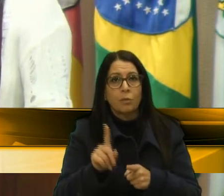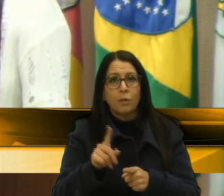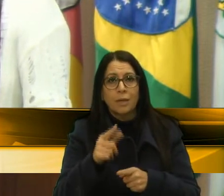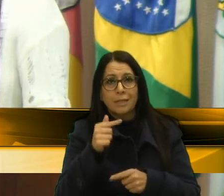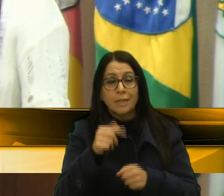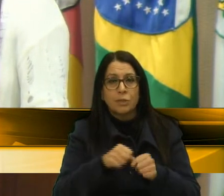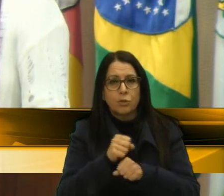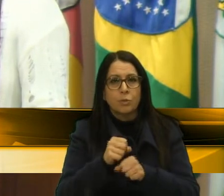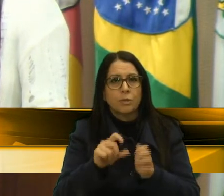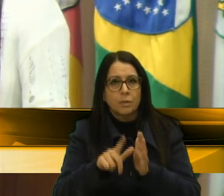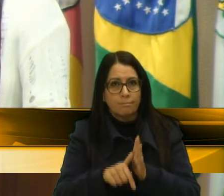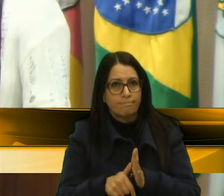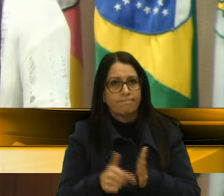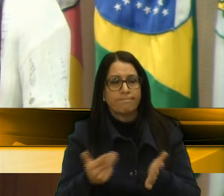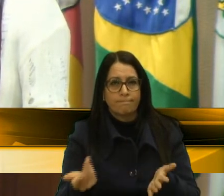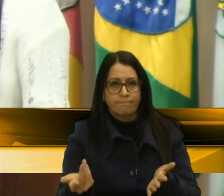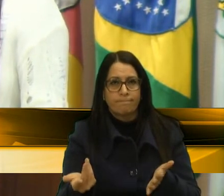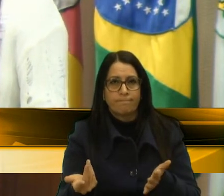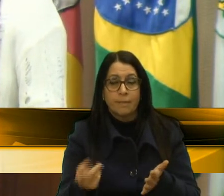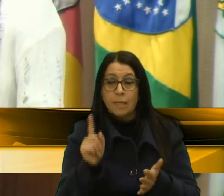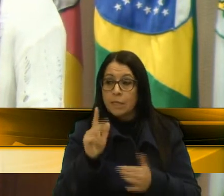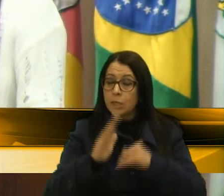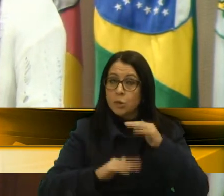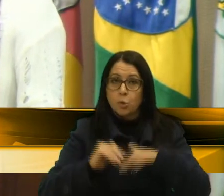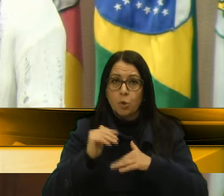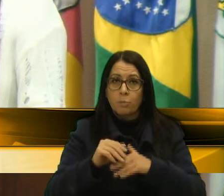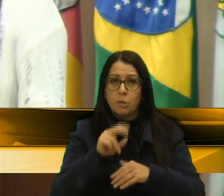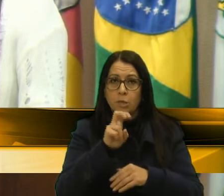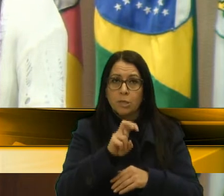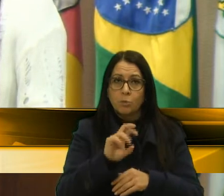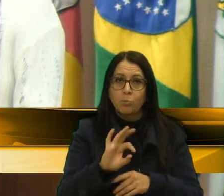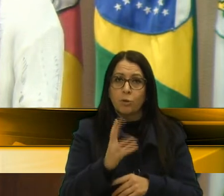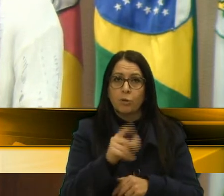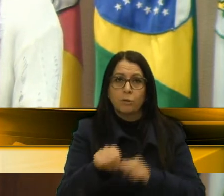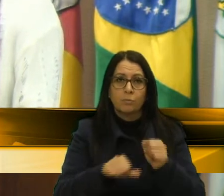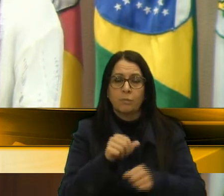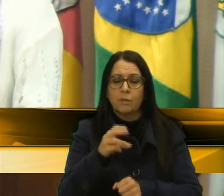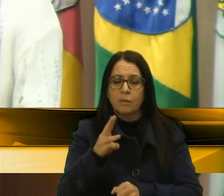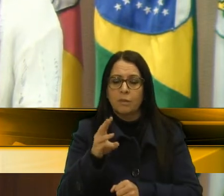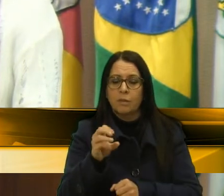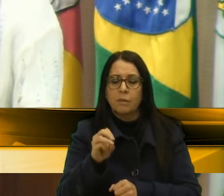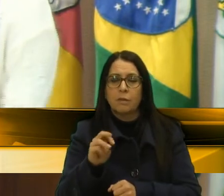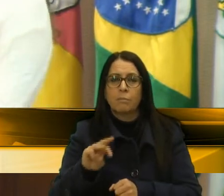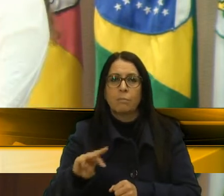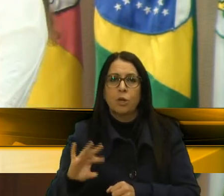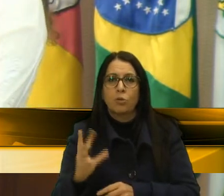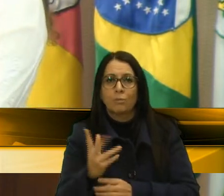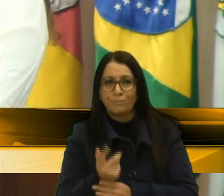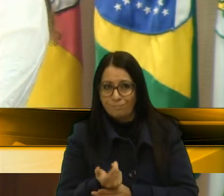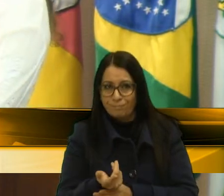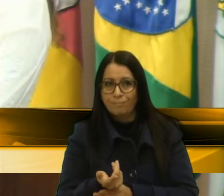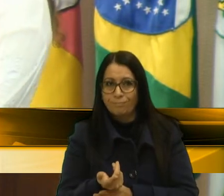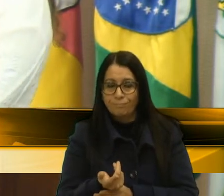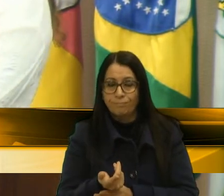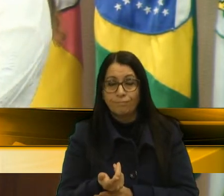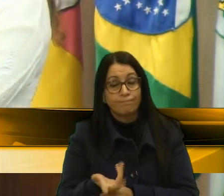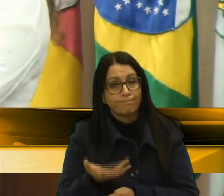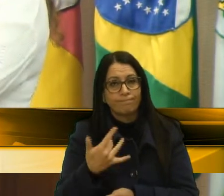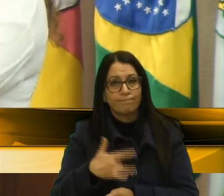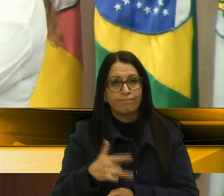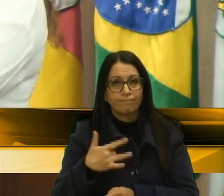7 anos depois, essas obras de 5 milhões foram para 30 milhões. Então, a gente